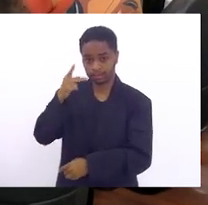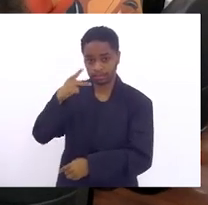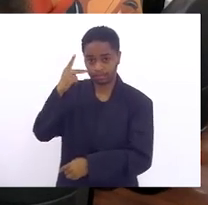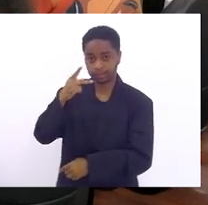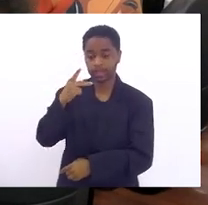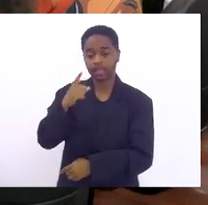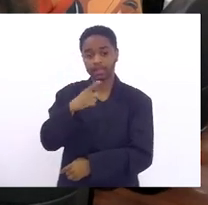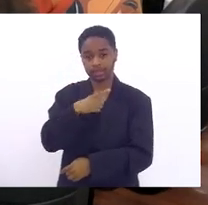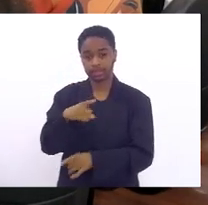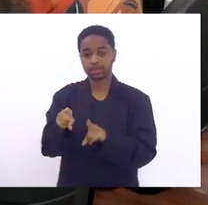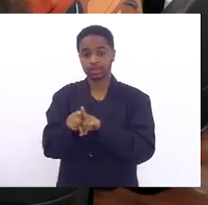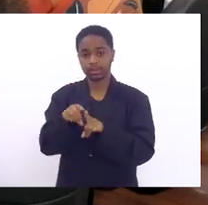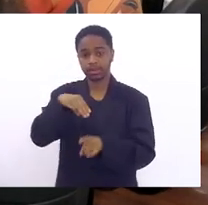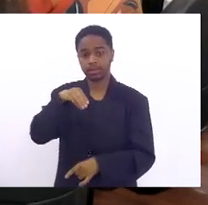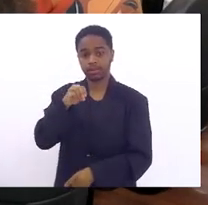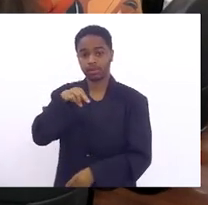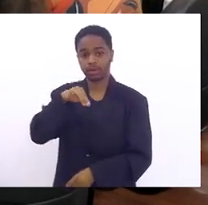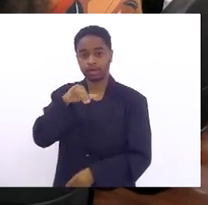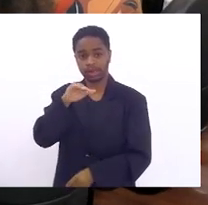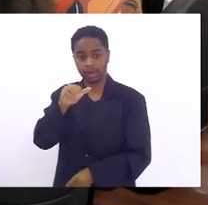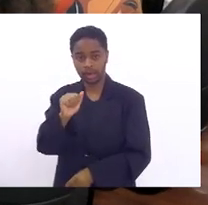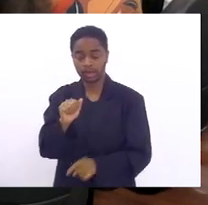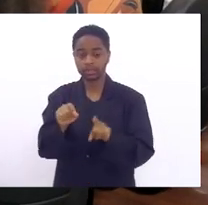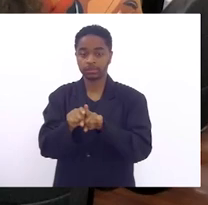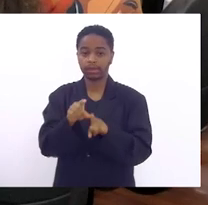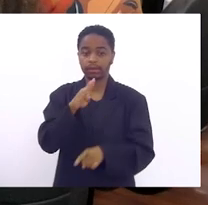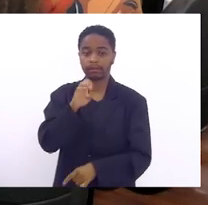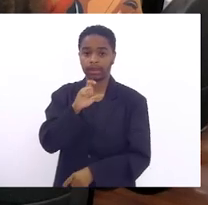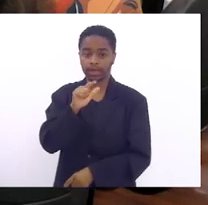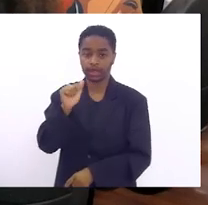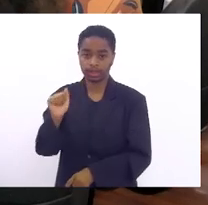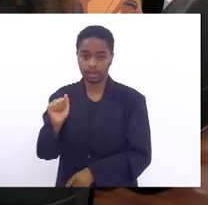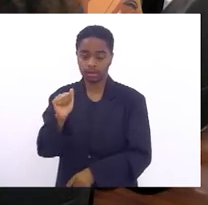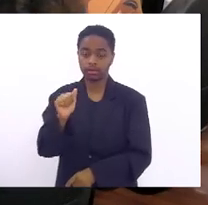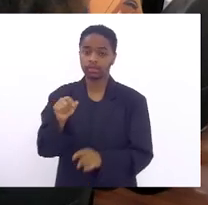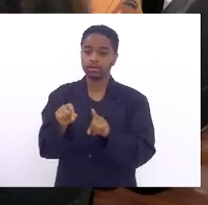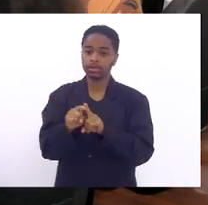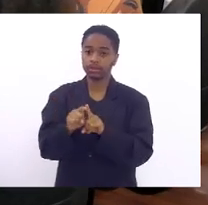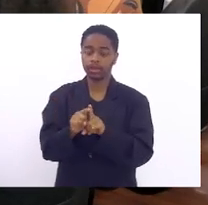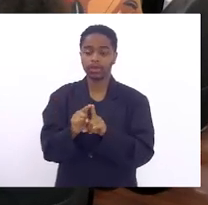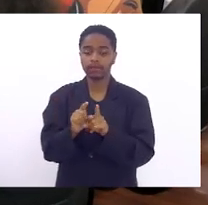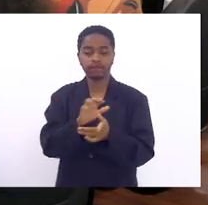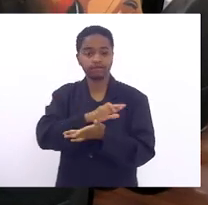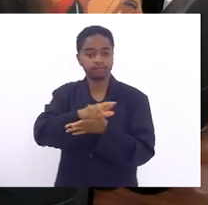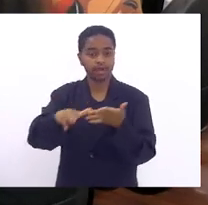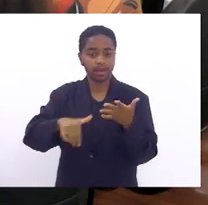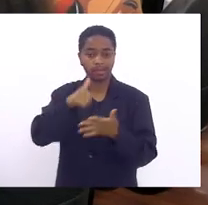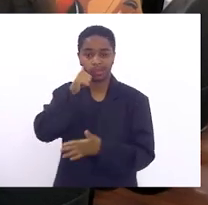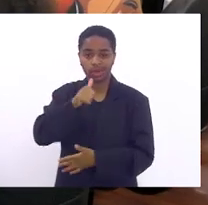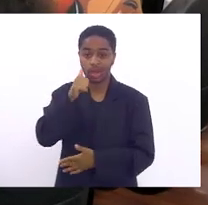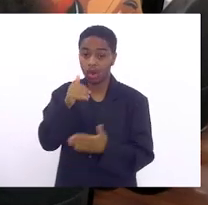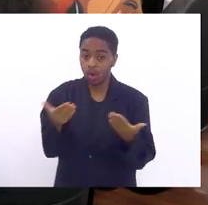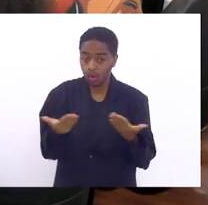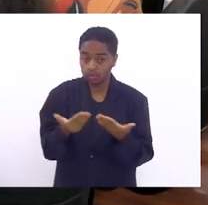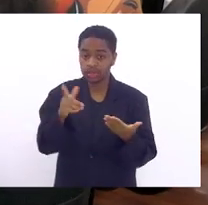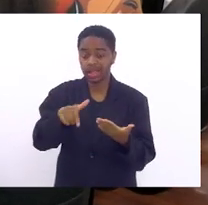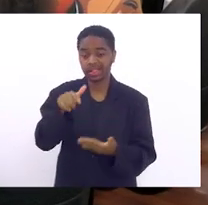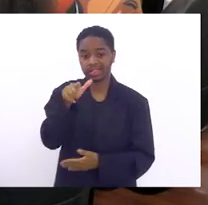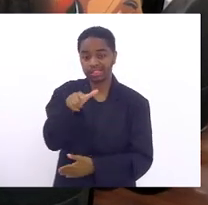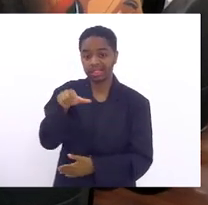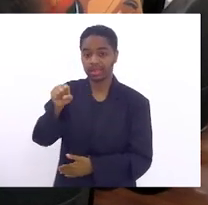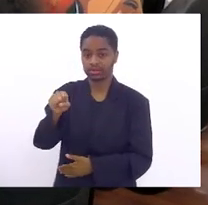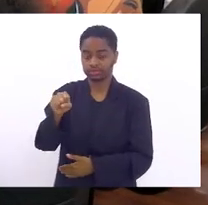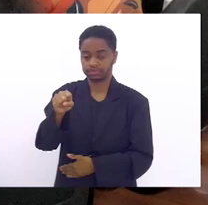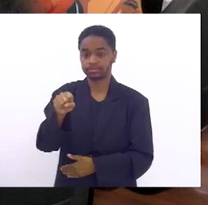teve Mônica Benício a gente teve Bela Gonçalves várias mulheres hoje parlamentares que são lésbicas